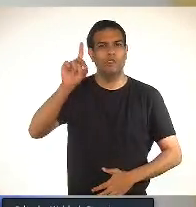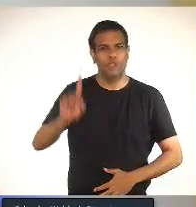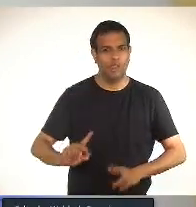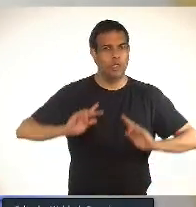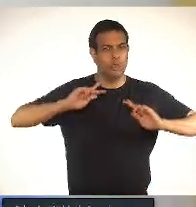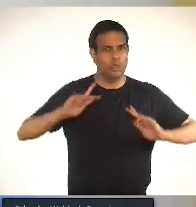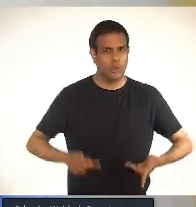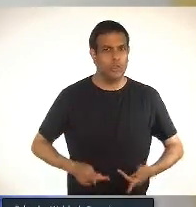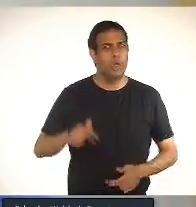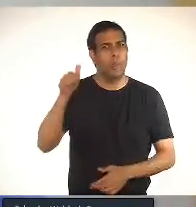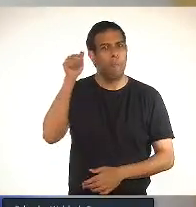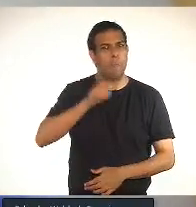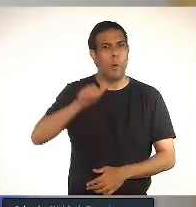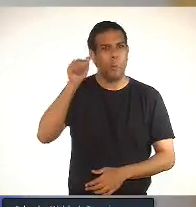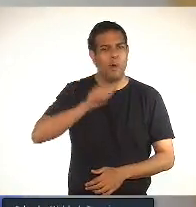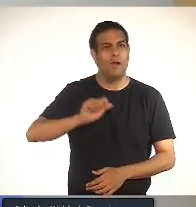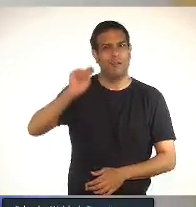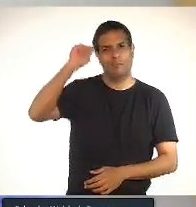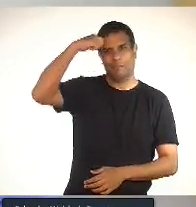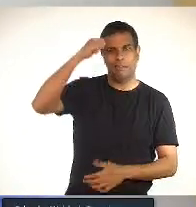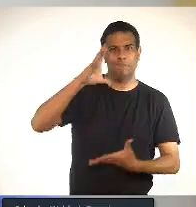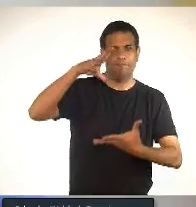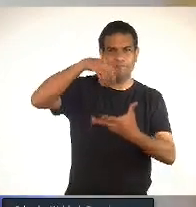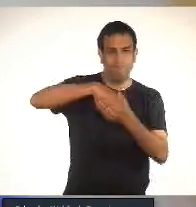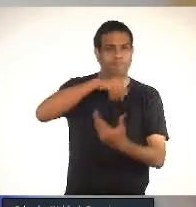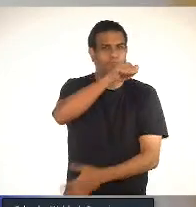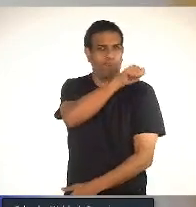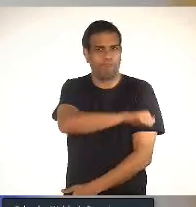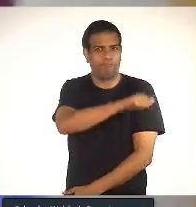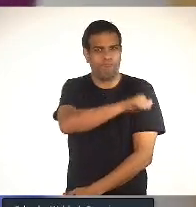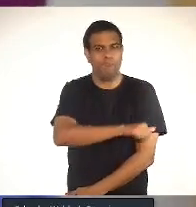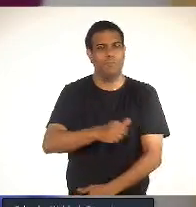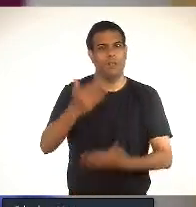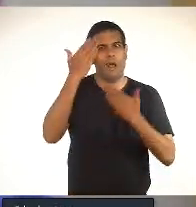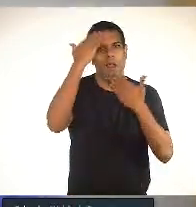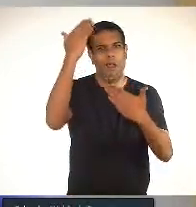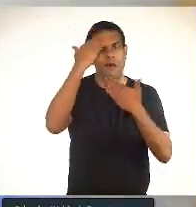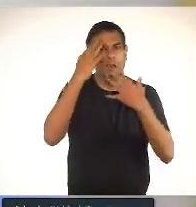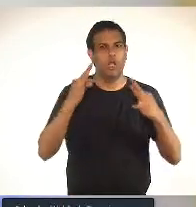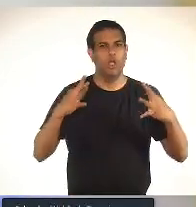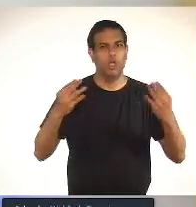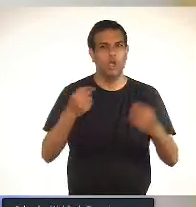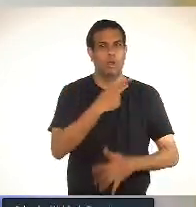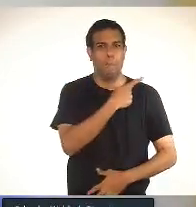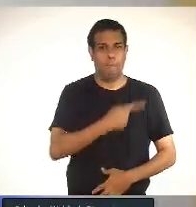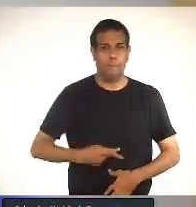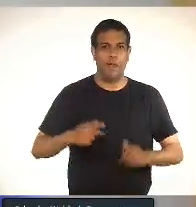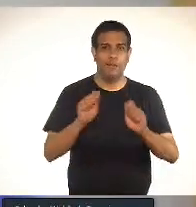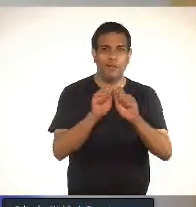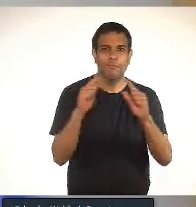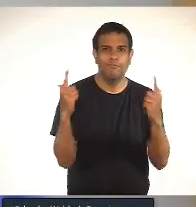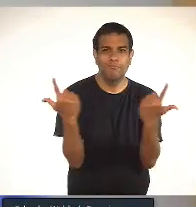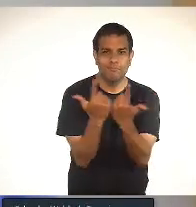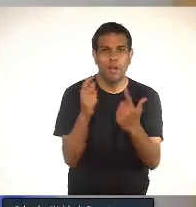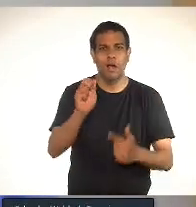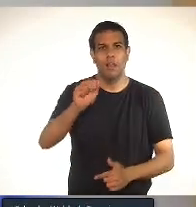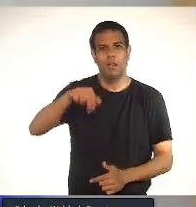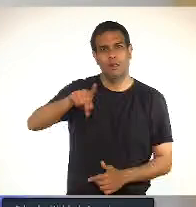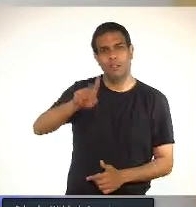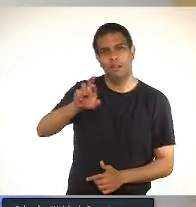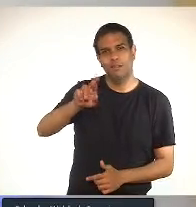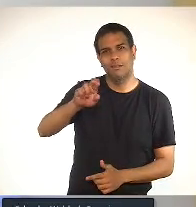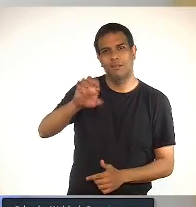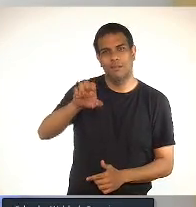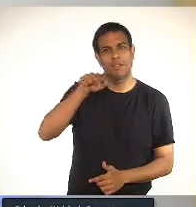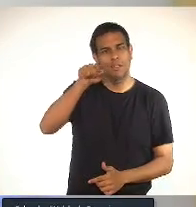lutas das mulheres negras do Rio de Janeiro. E é sempre bom renovar os agradecimentos à presidência da Casa, na figura do presidente André Siciliano,